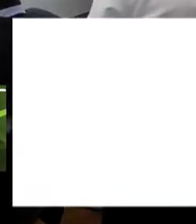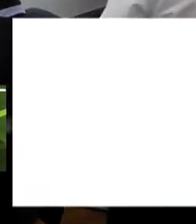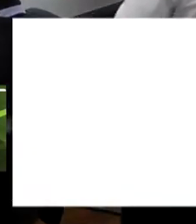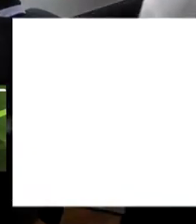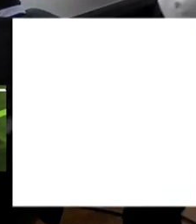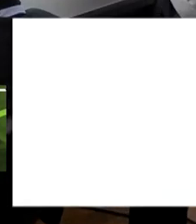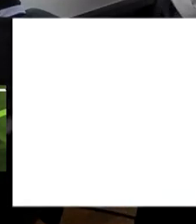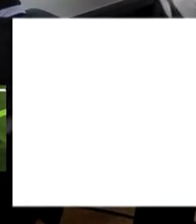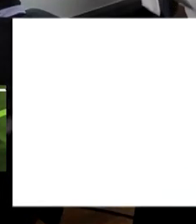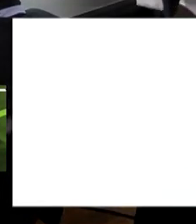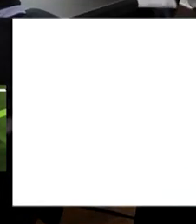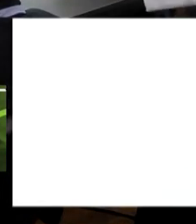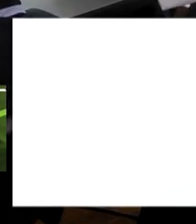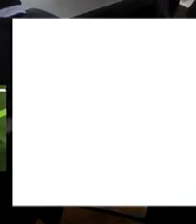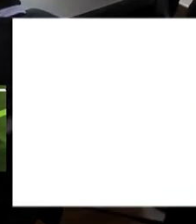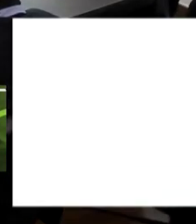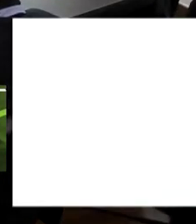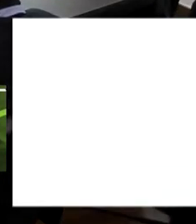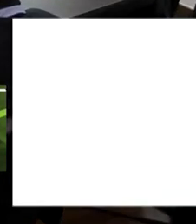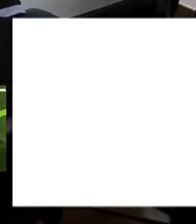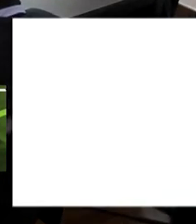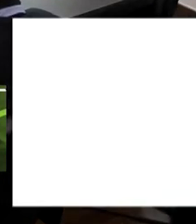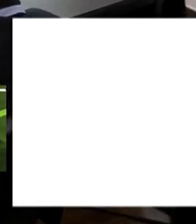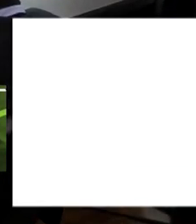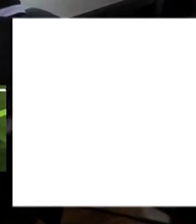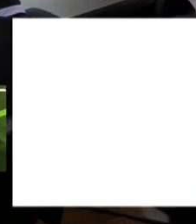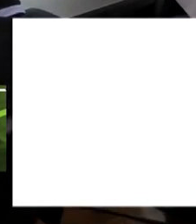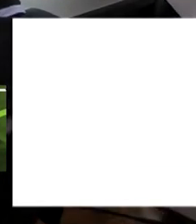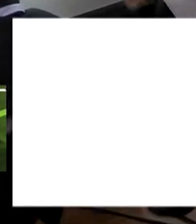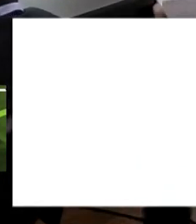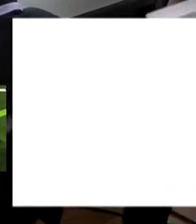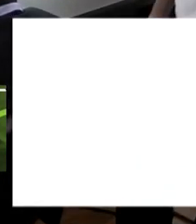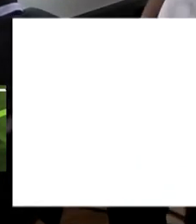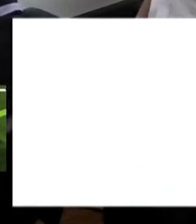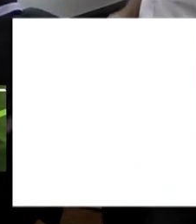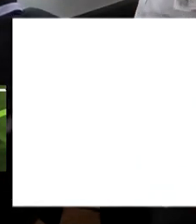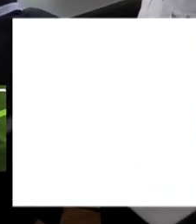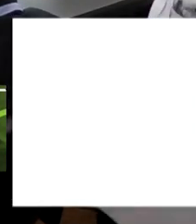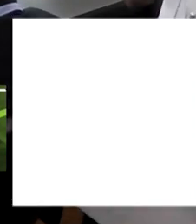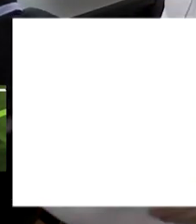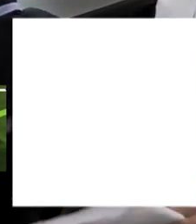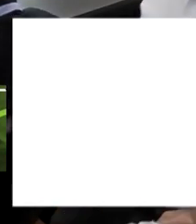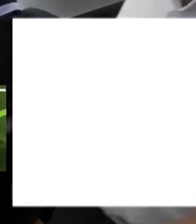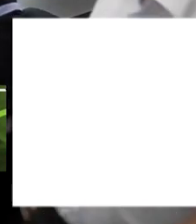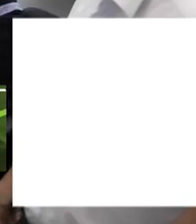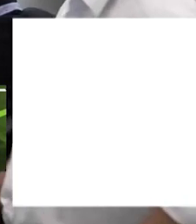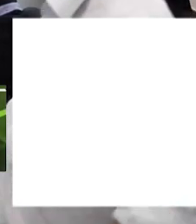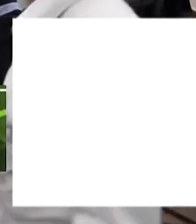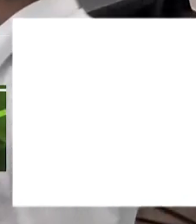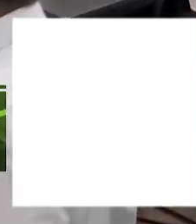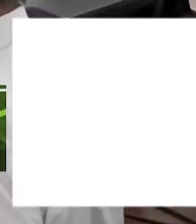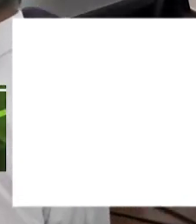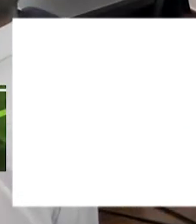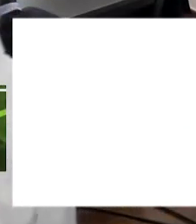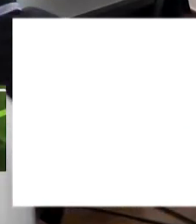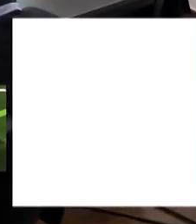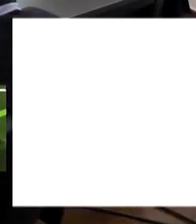ajuda muito quem tem memória também O prazer foi um prazer grande aí